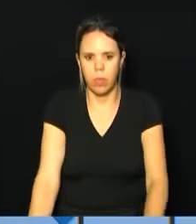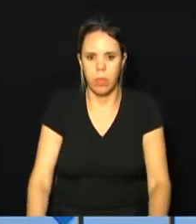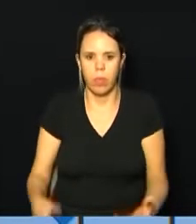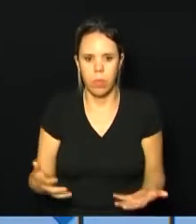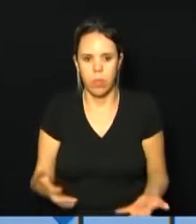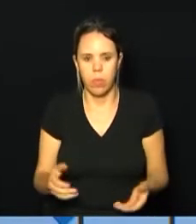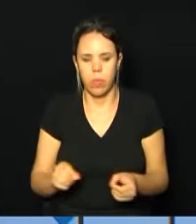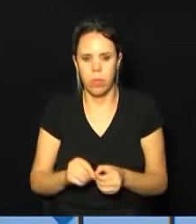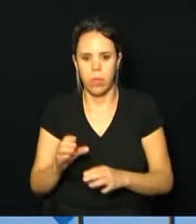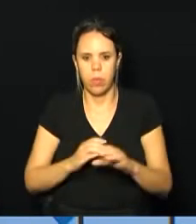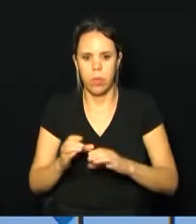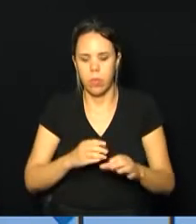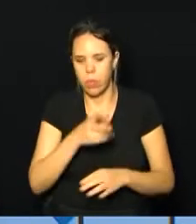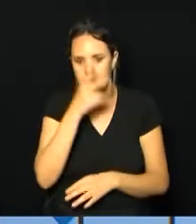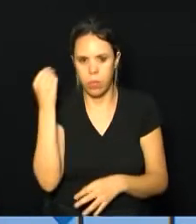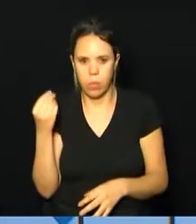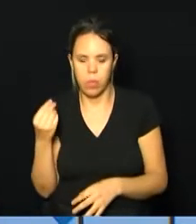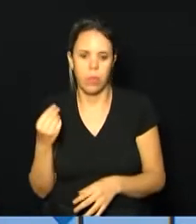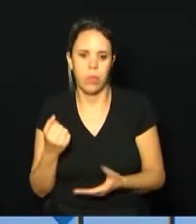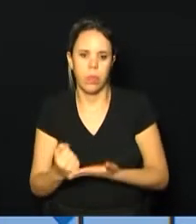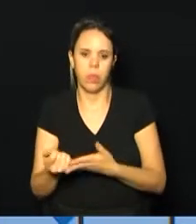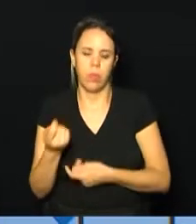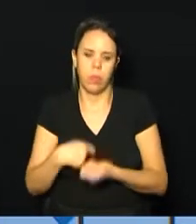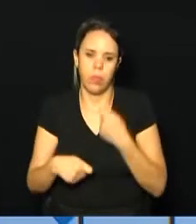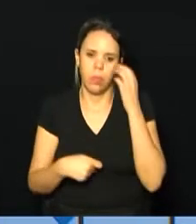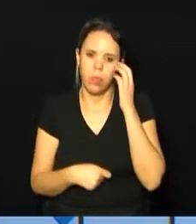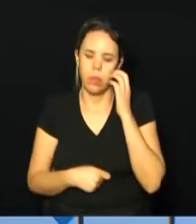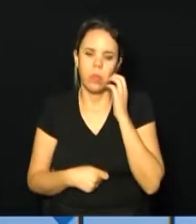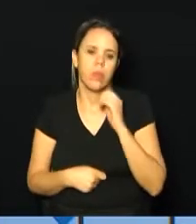quer fazer concurso público, auxiliar